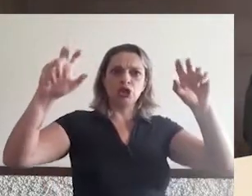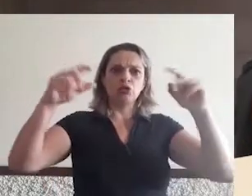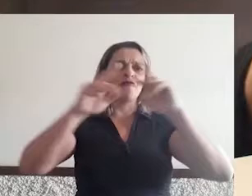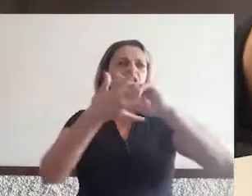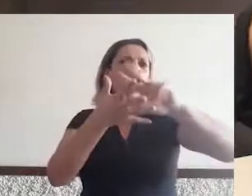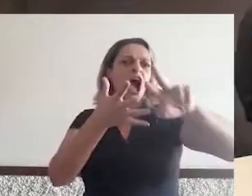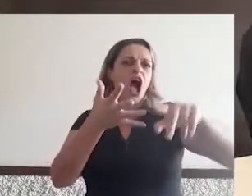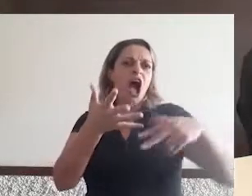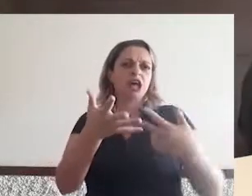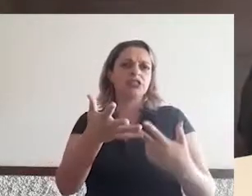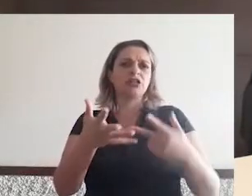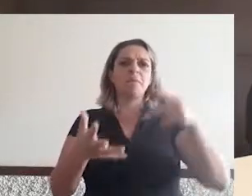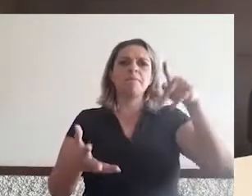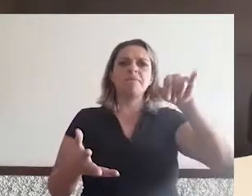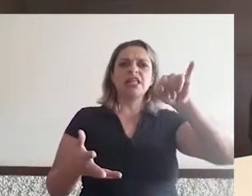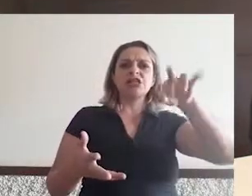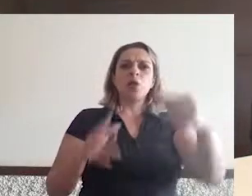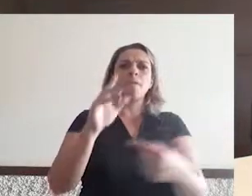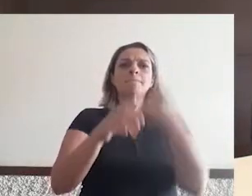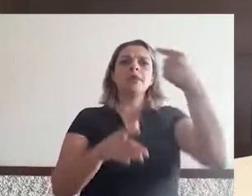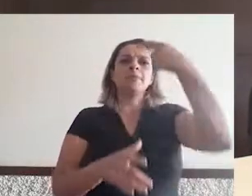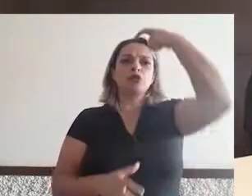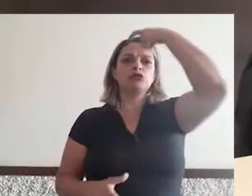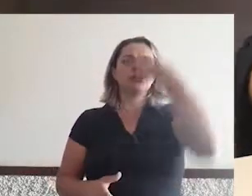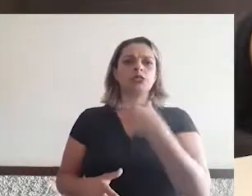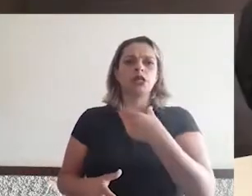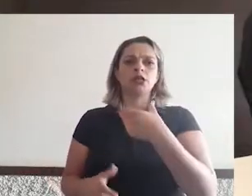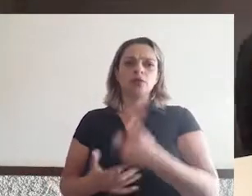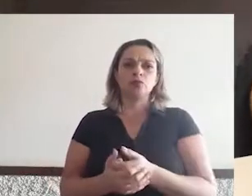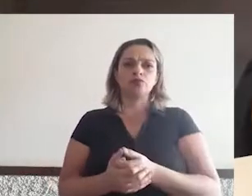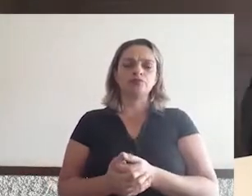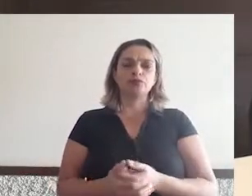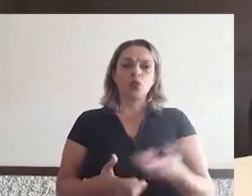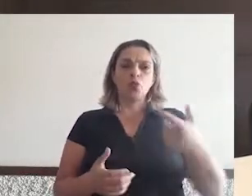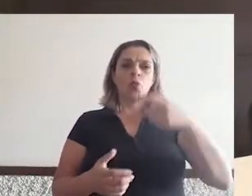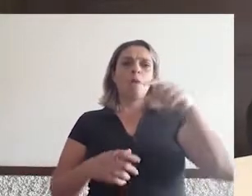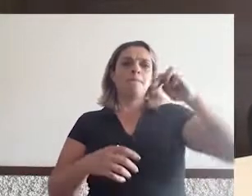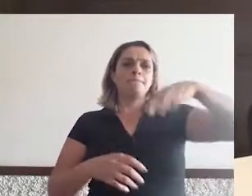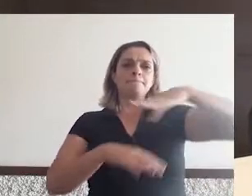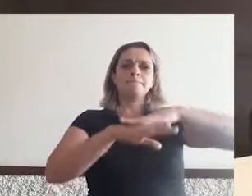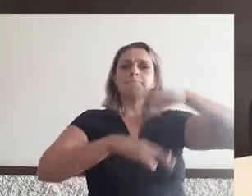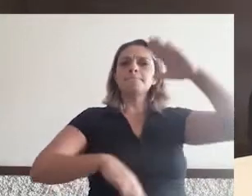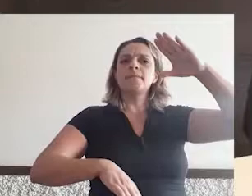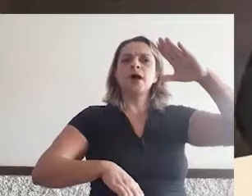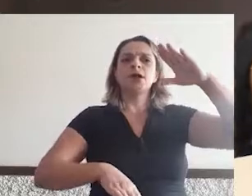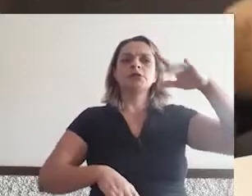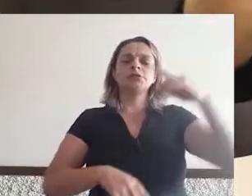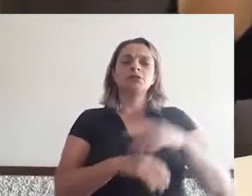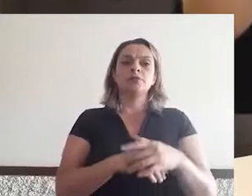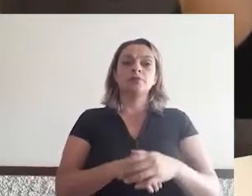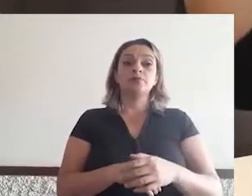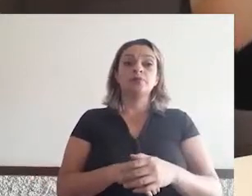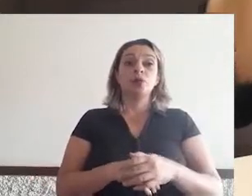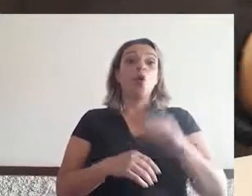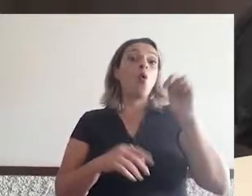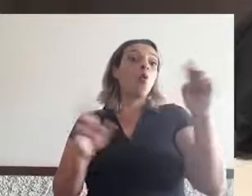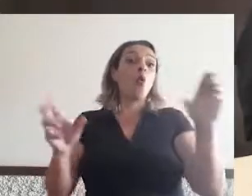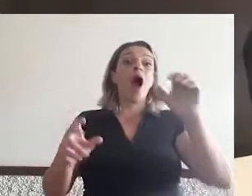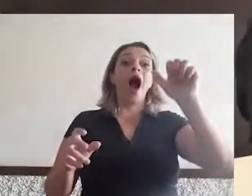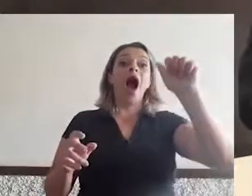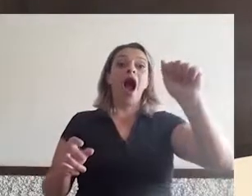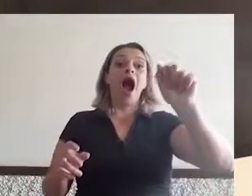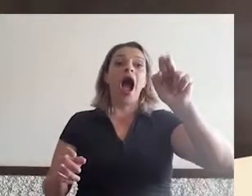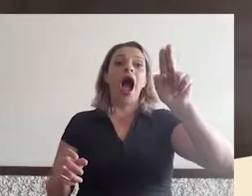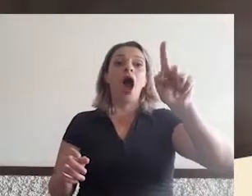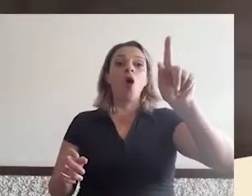Patriae, o Princeps, o primeiro cidadão, o Centurion Maximus, o Augustus,